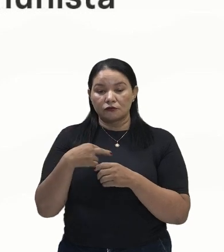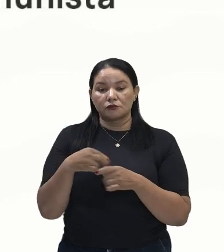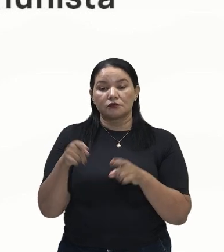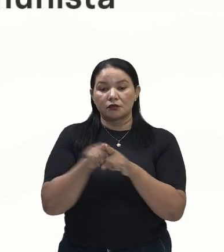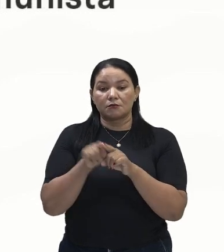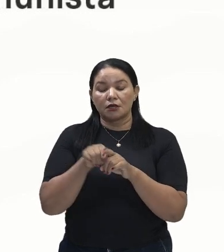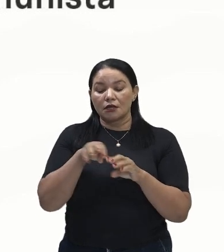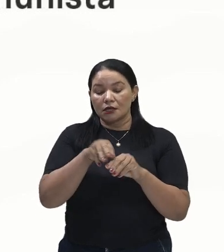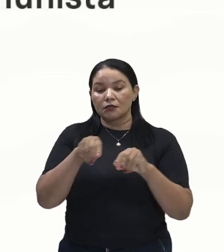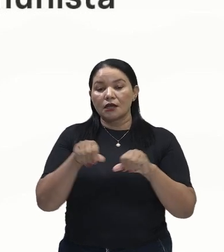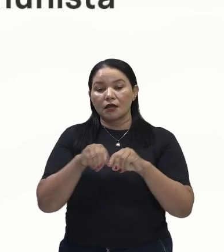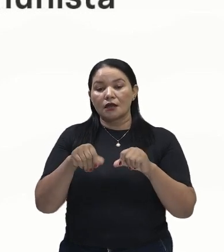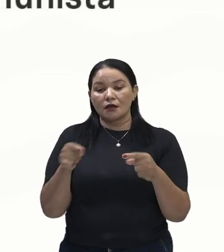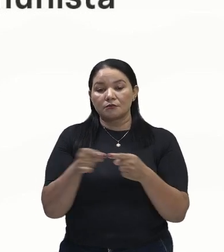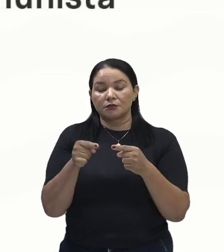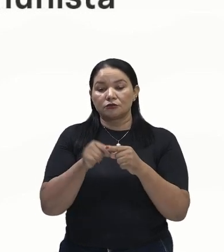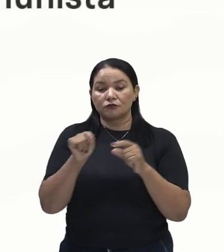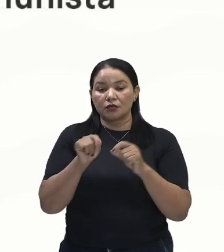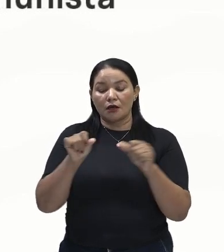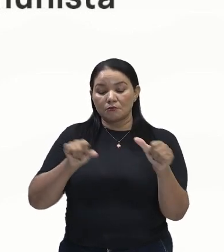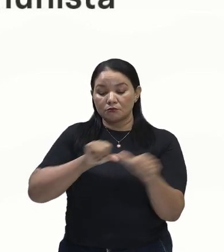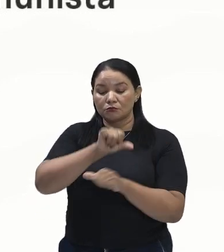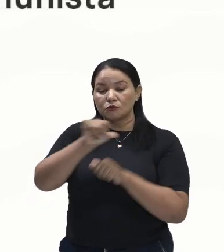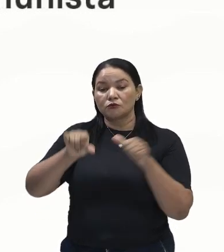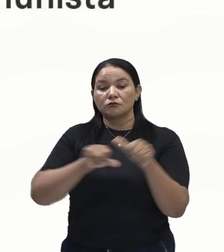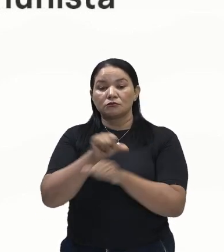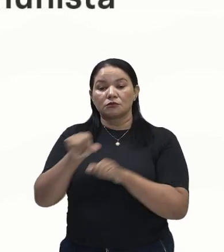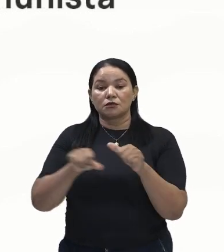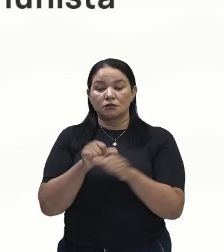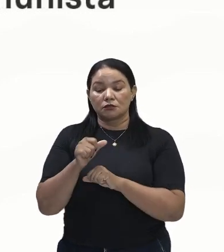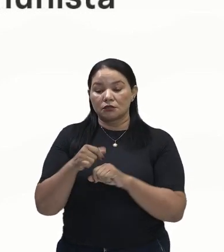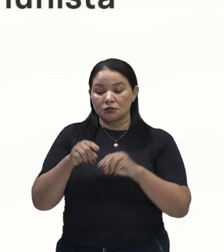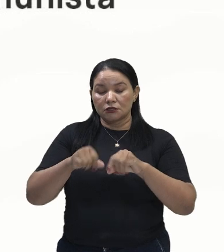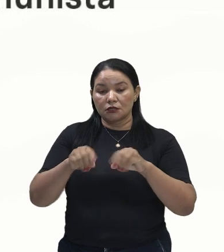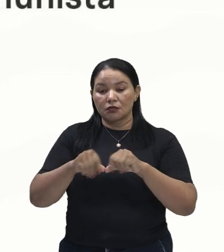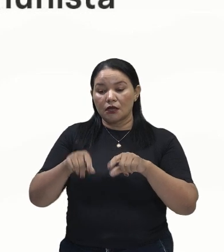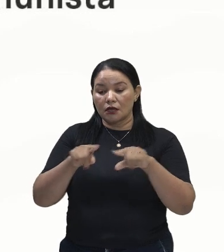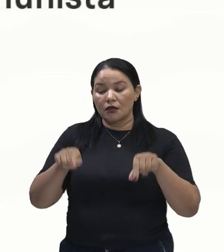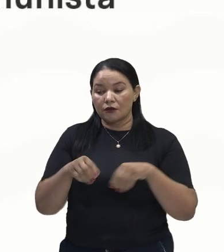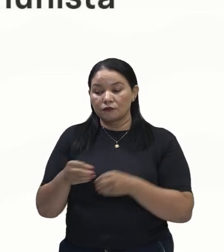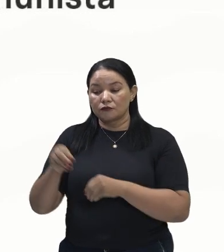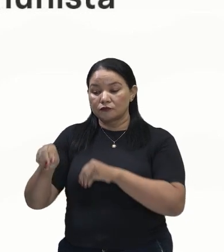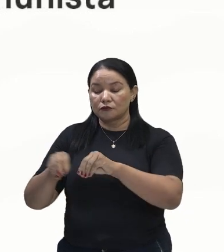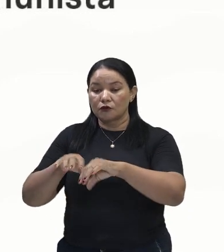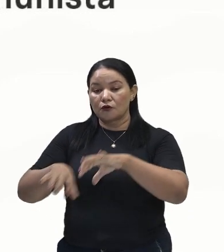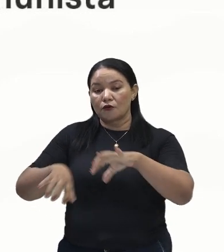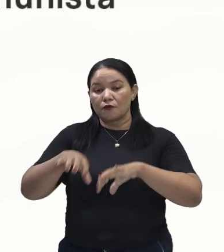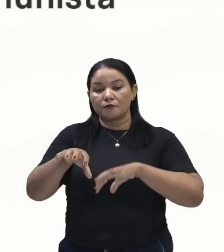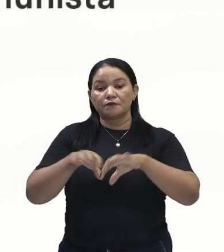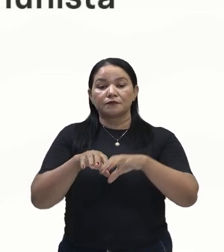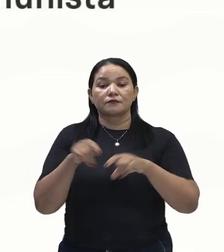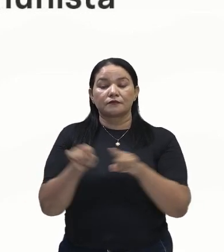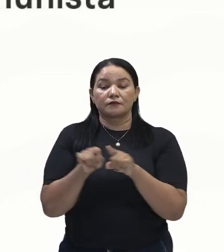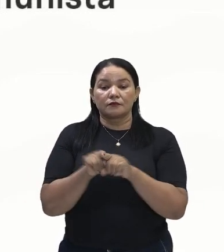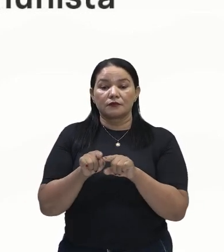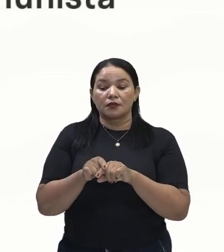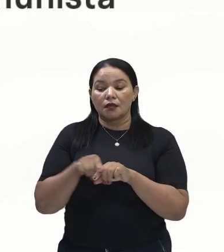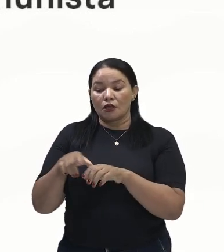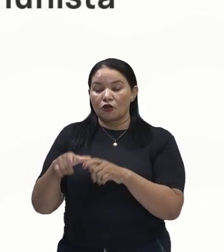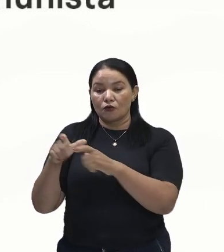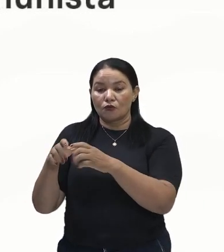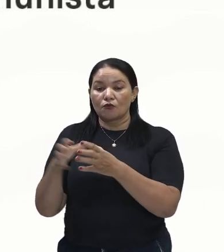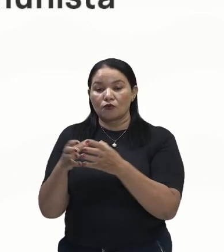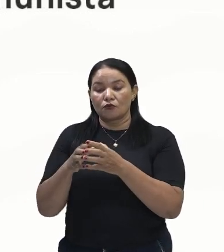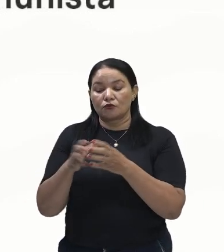Terra seria uma reforma agrária, a redistribuição de terras entre os camponeses,